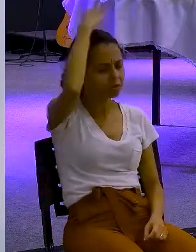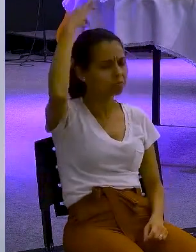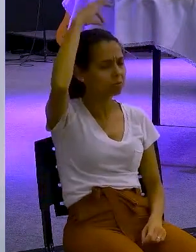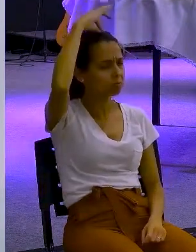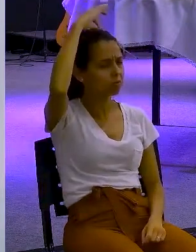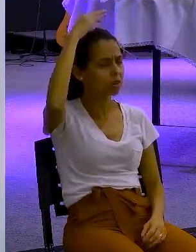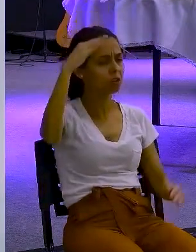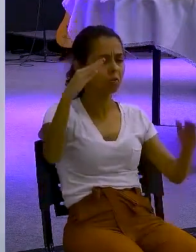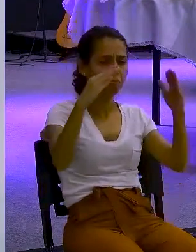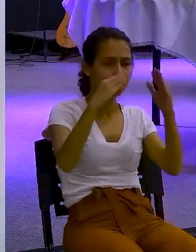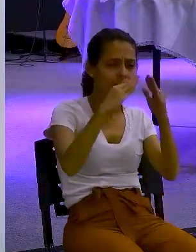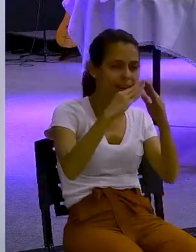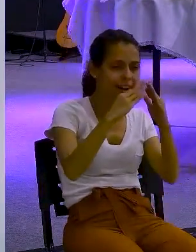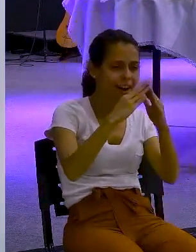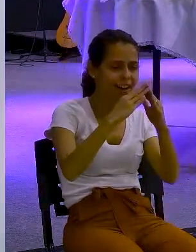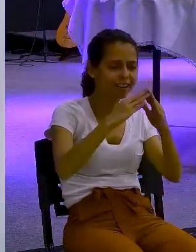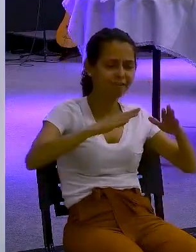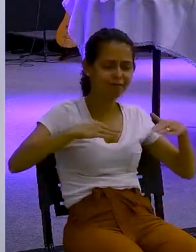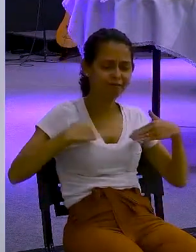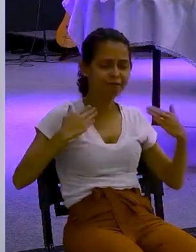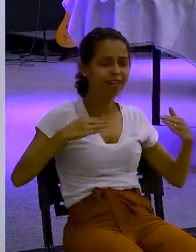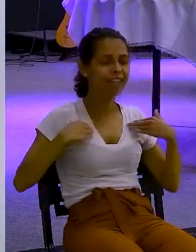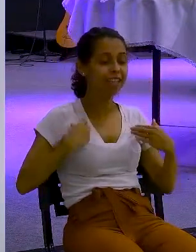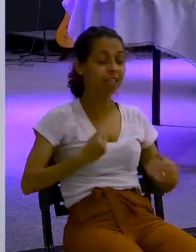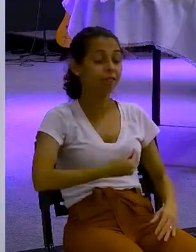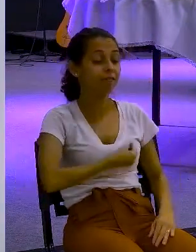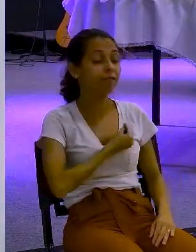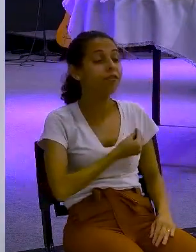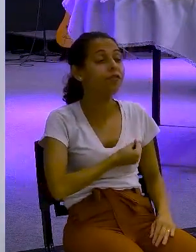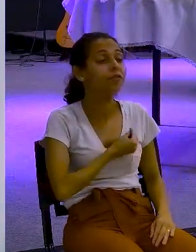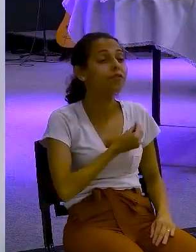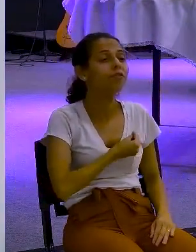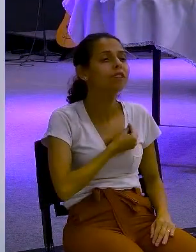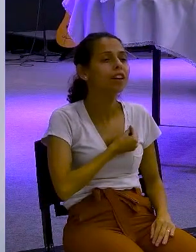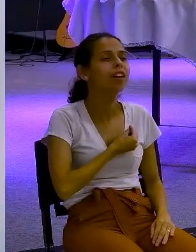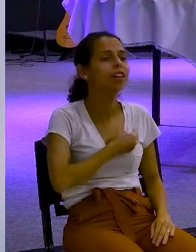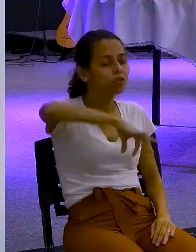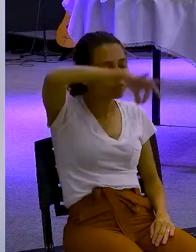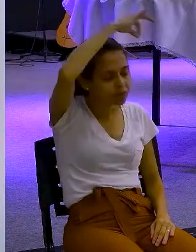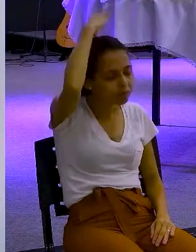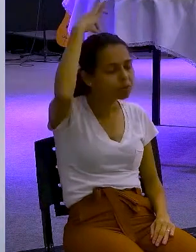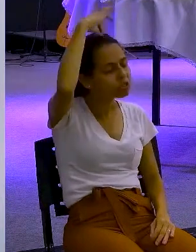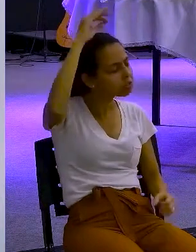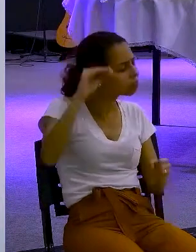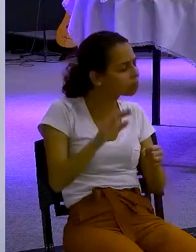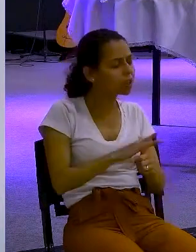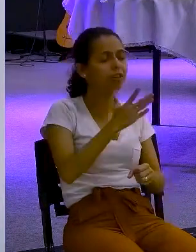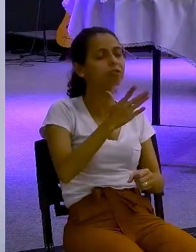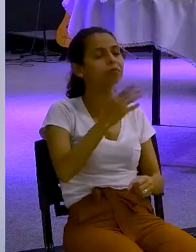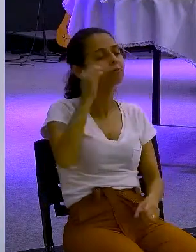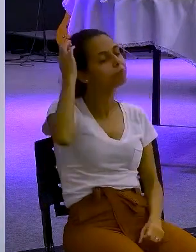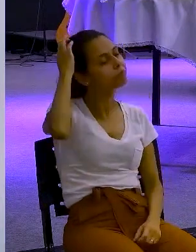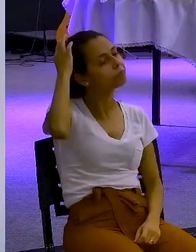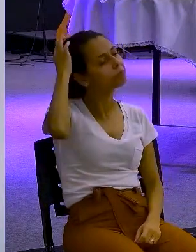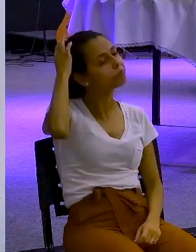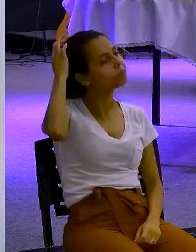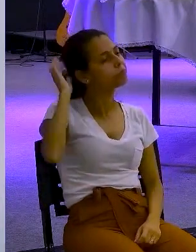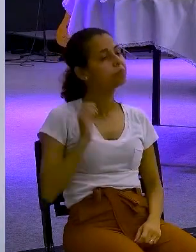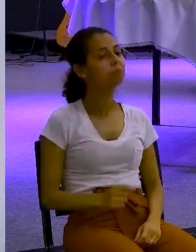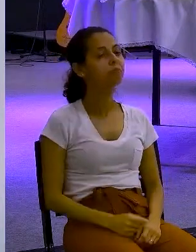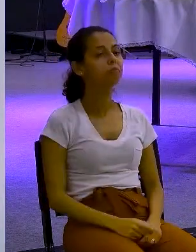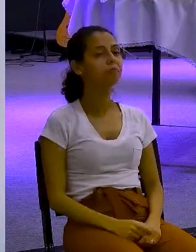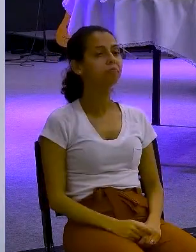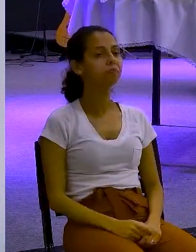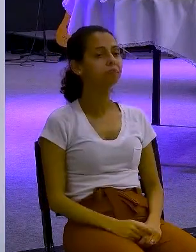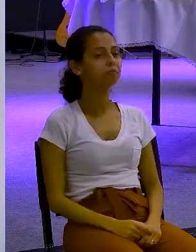vivendo o agir glorioso e poderoso do Santo Espírito de Deus. Mas tudo isso,